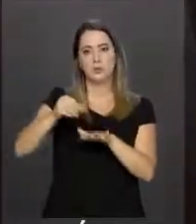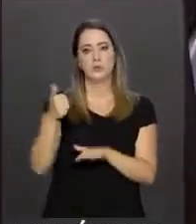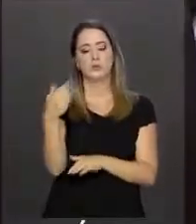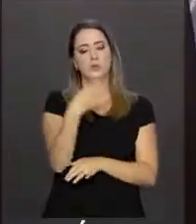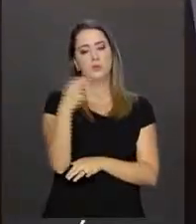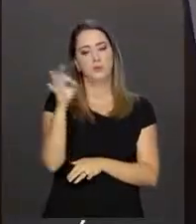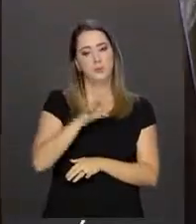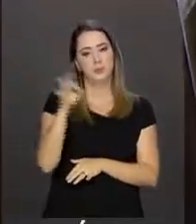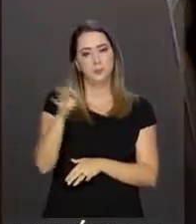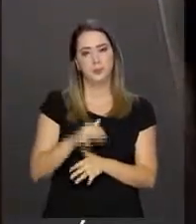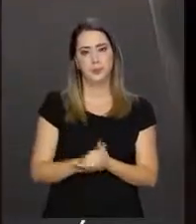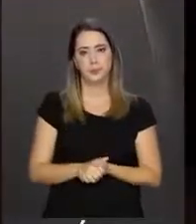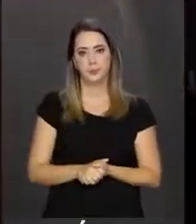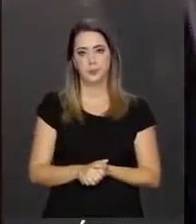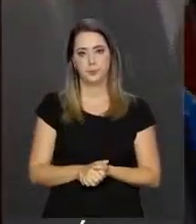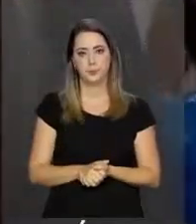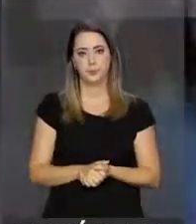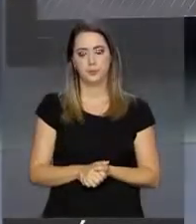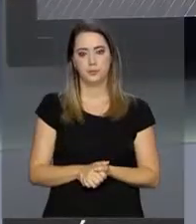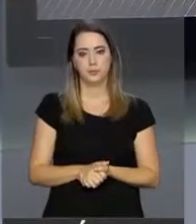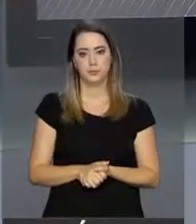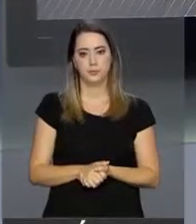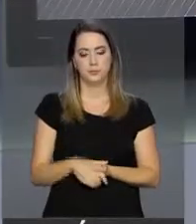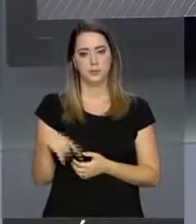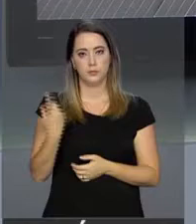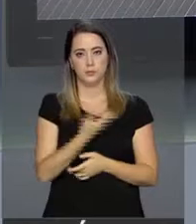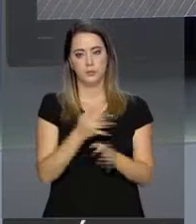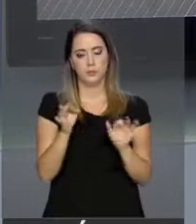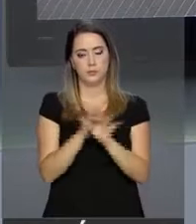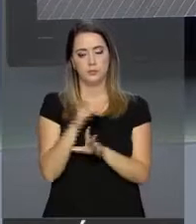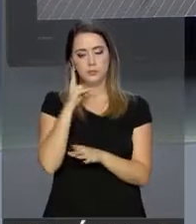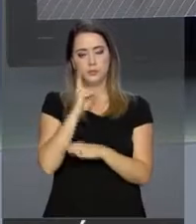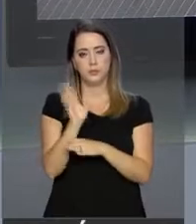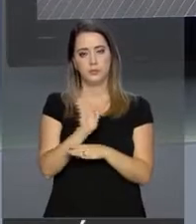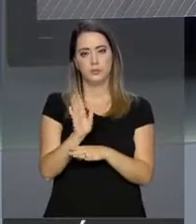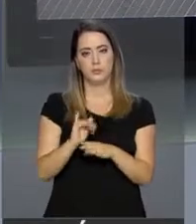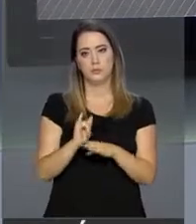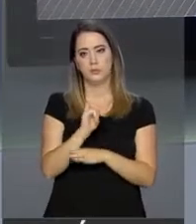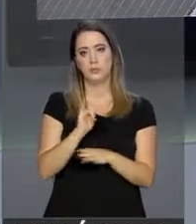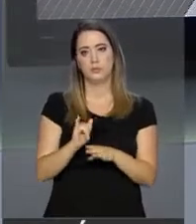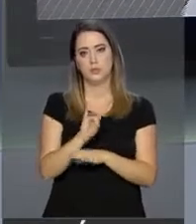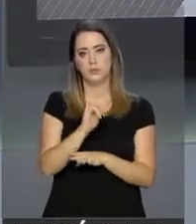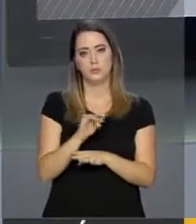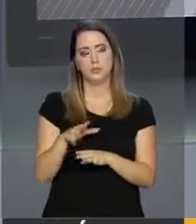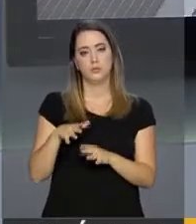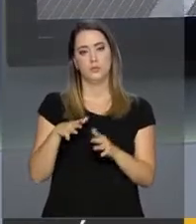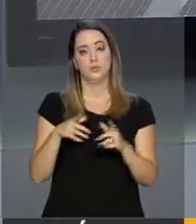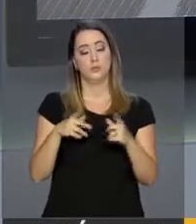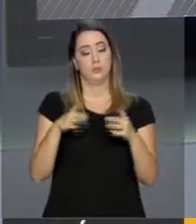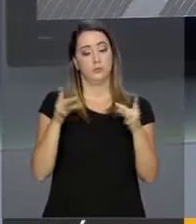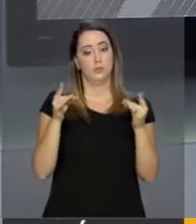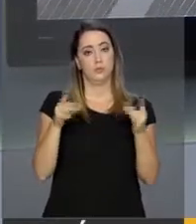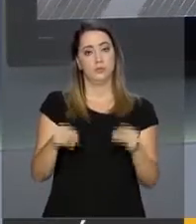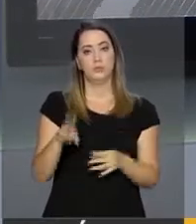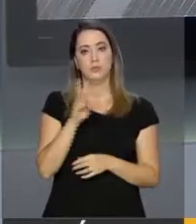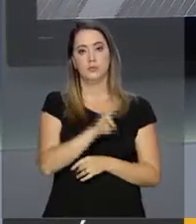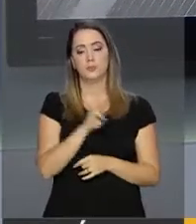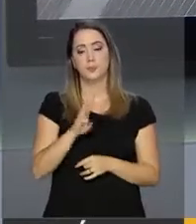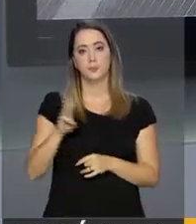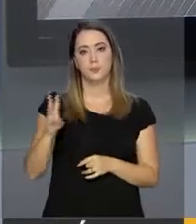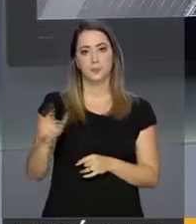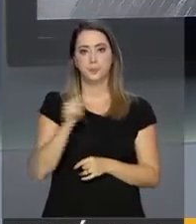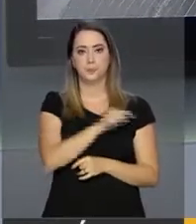consumidor com 14% nós ficamos por aqui você pode rever as reportagens no youtube e toda a nossa programação